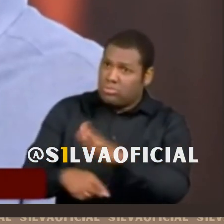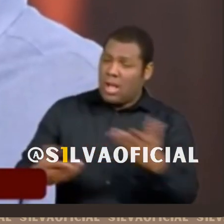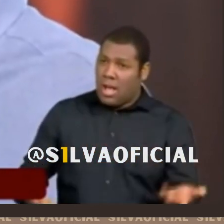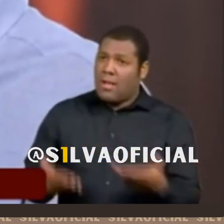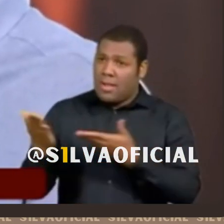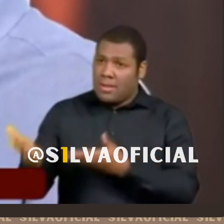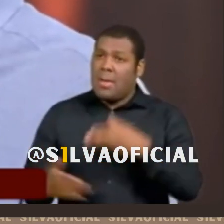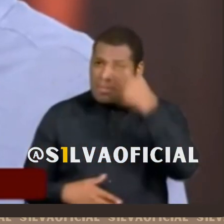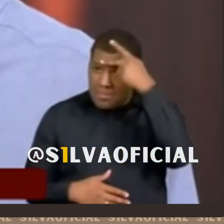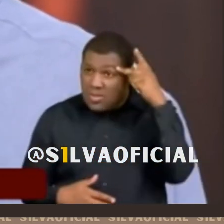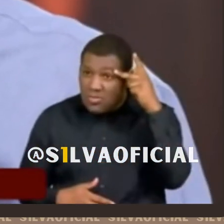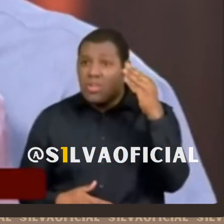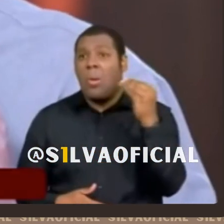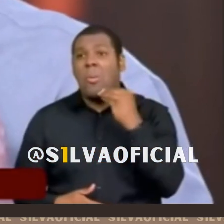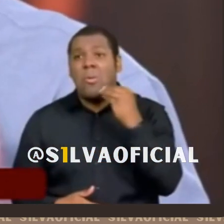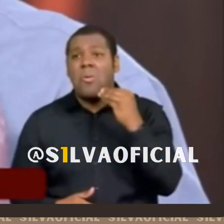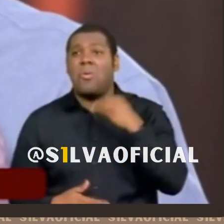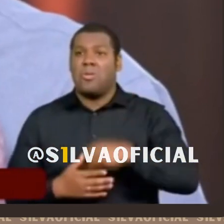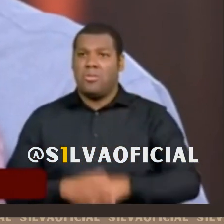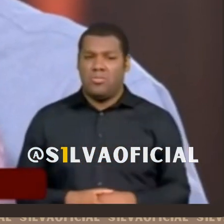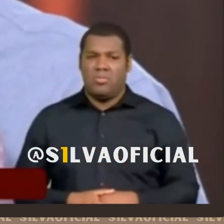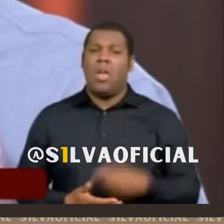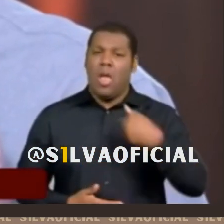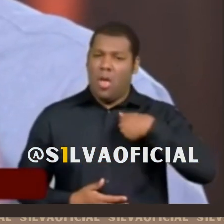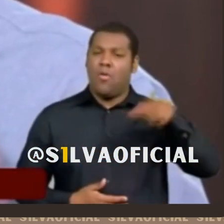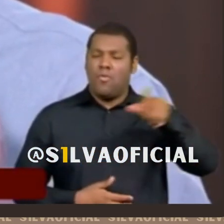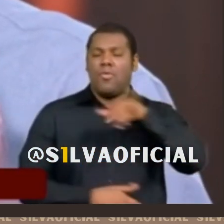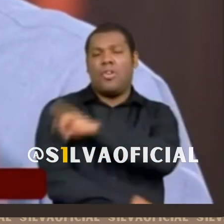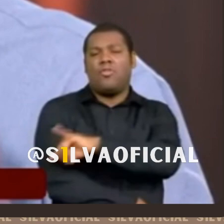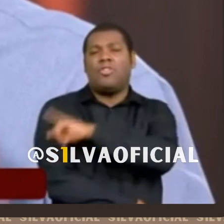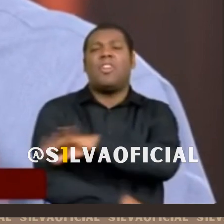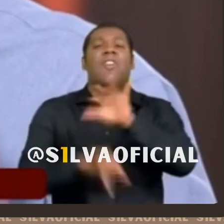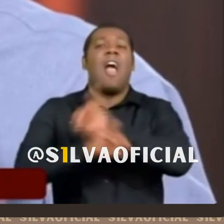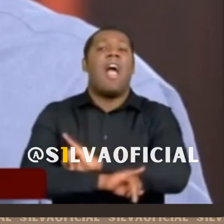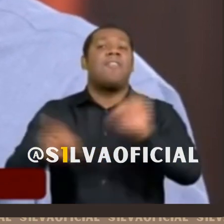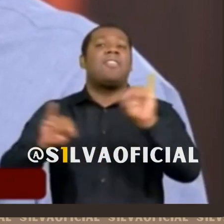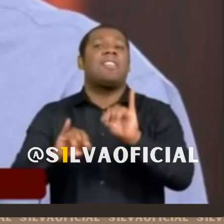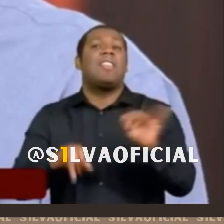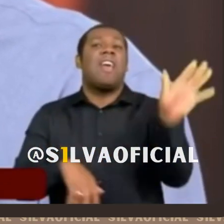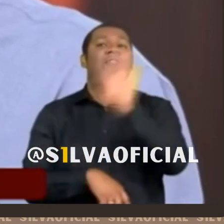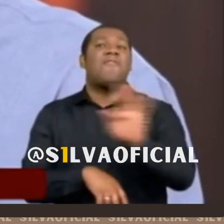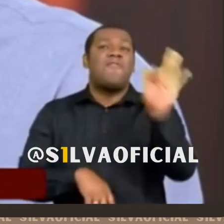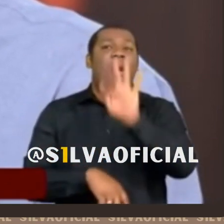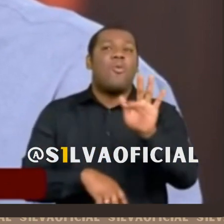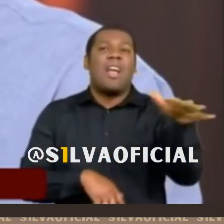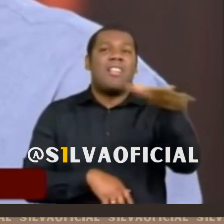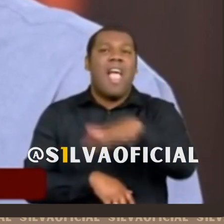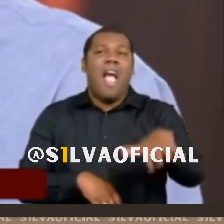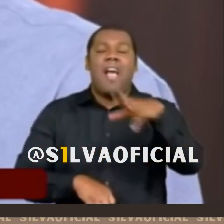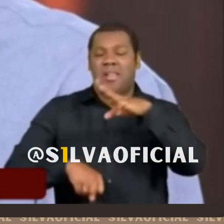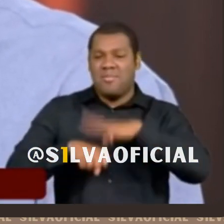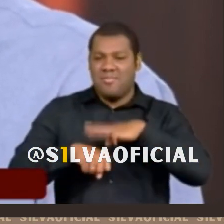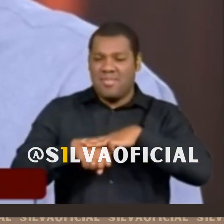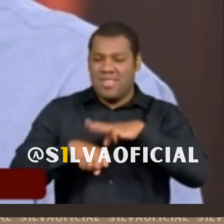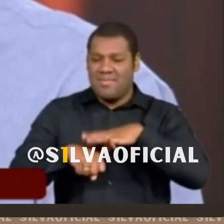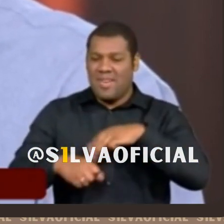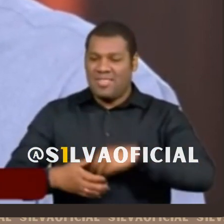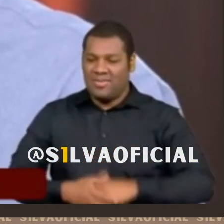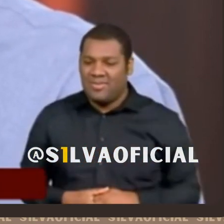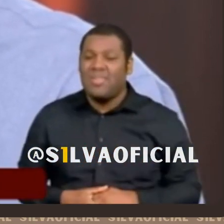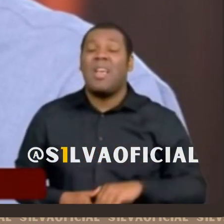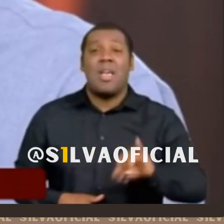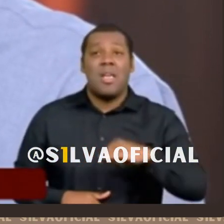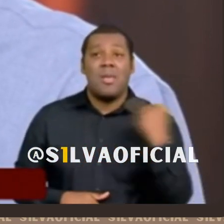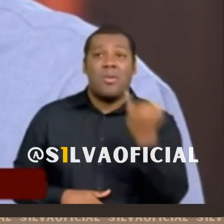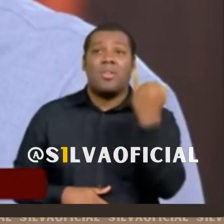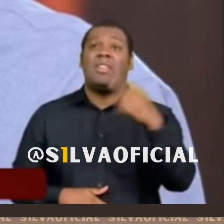Rio de Janeiro anunciar uma faculdade de matemática. Veja que coisa importante. Nós temos as Olimpíadas da Matemática e tem a